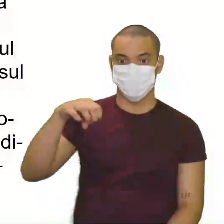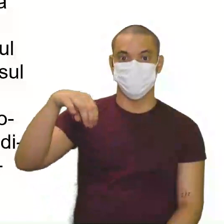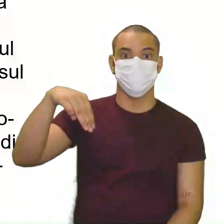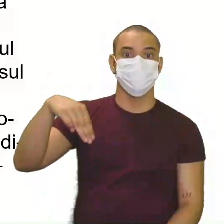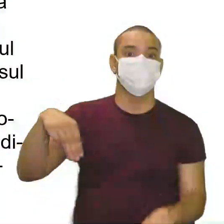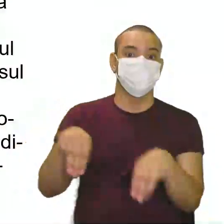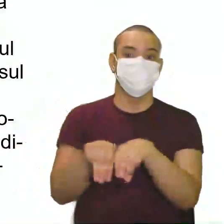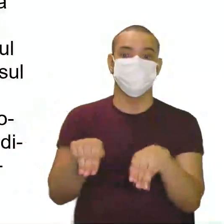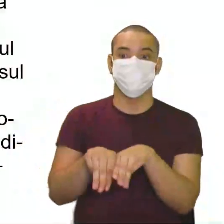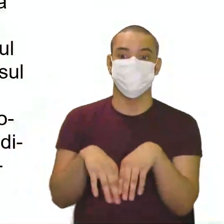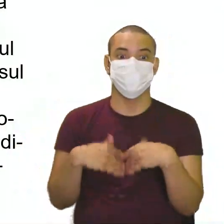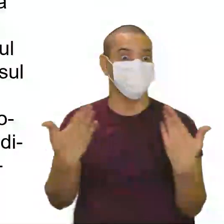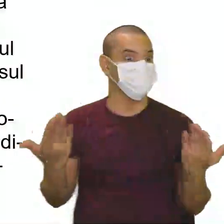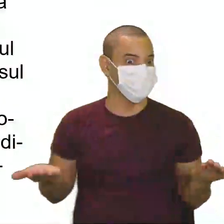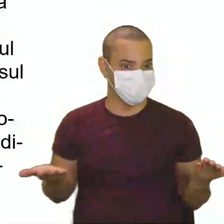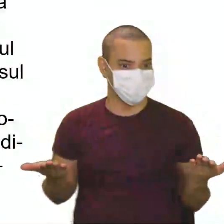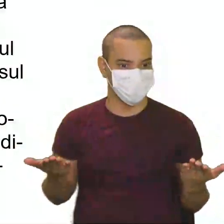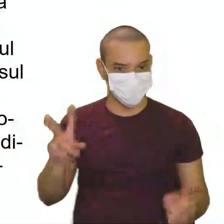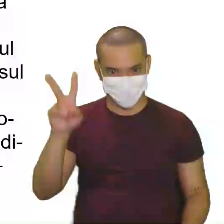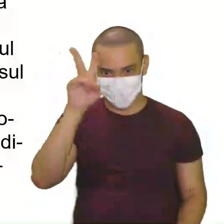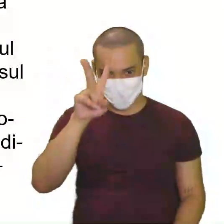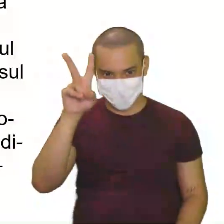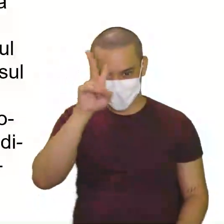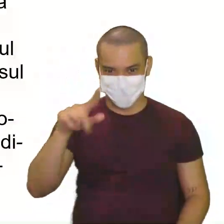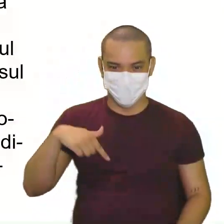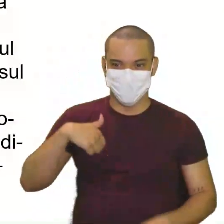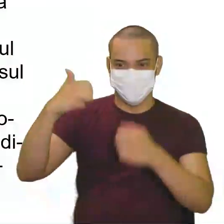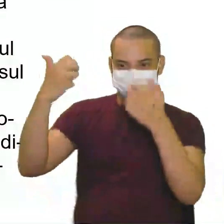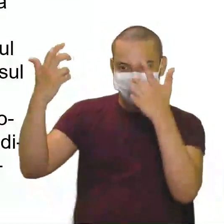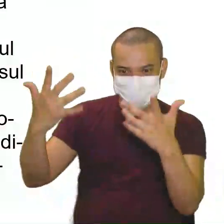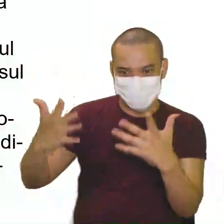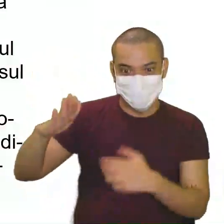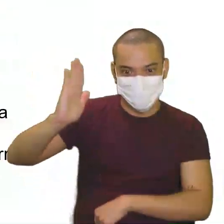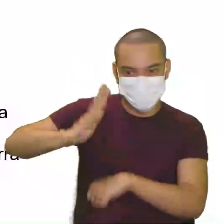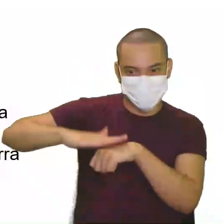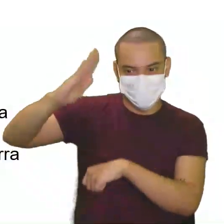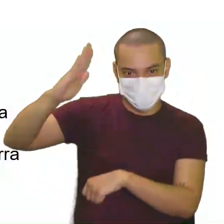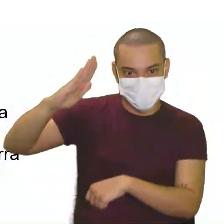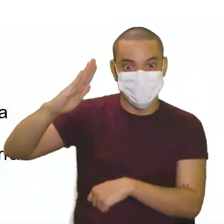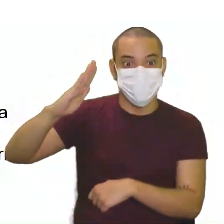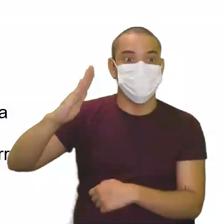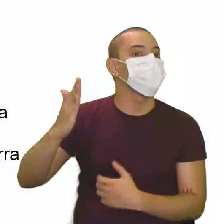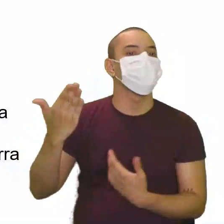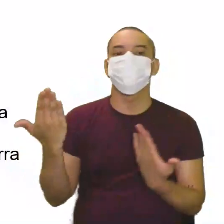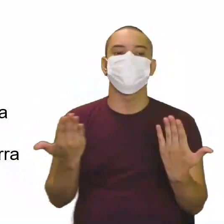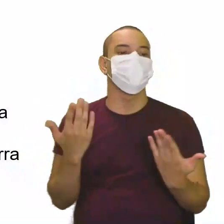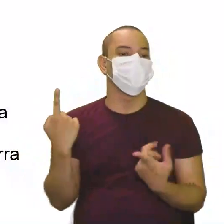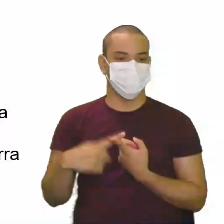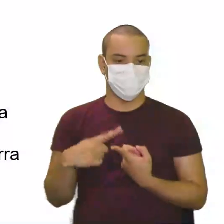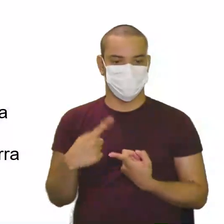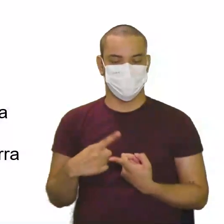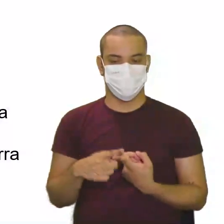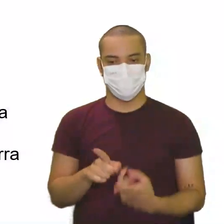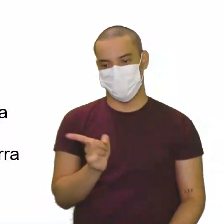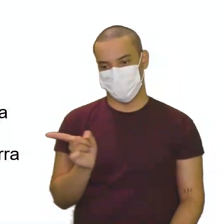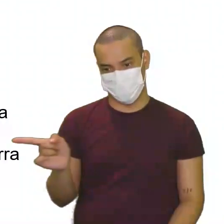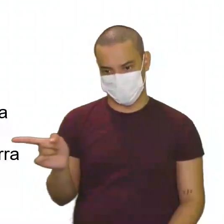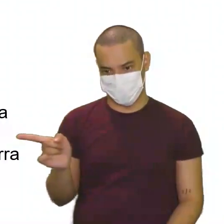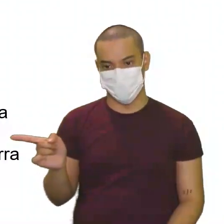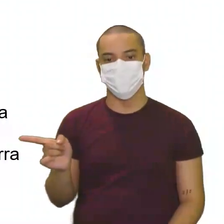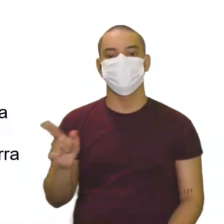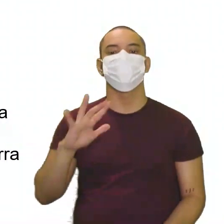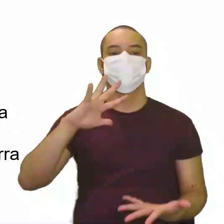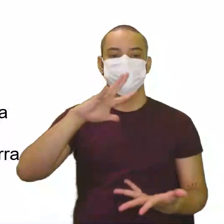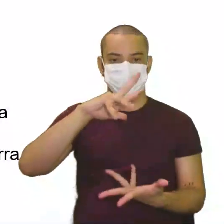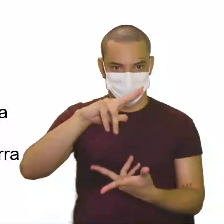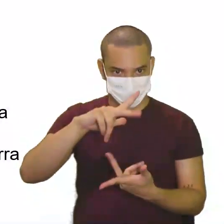pessoal aqui vocês viram que eu dei mais em fazendo uma alternativa e nós vamos ver o porque olha só a